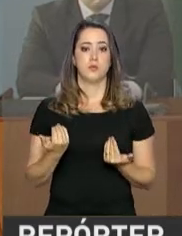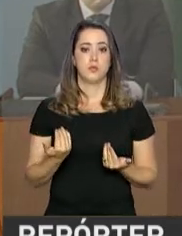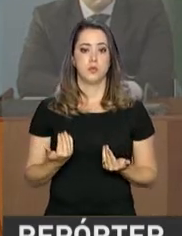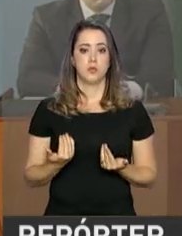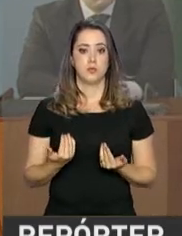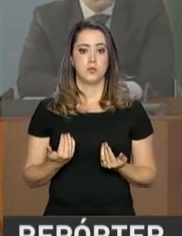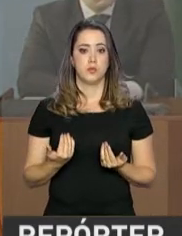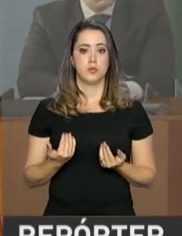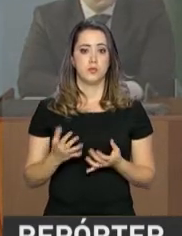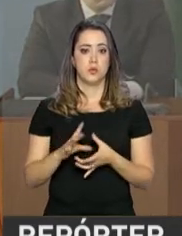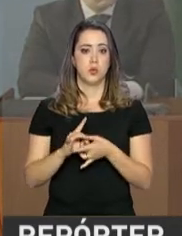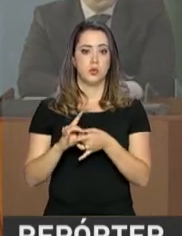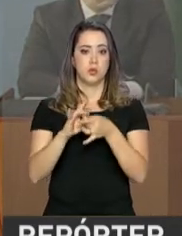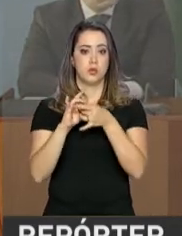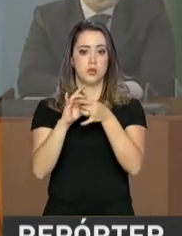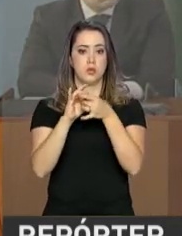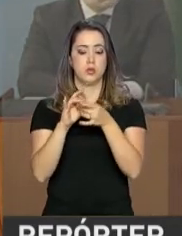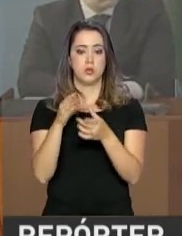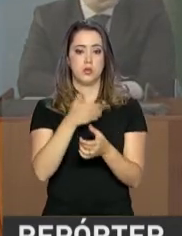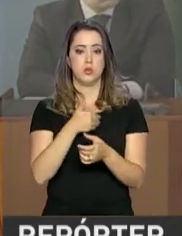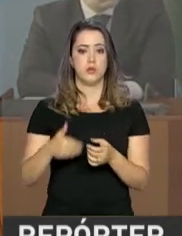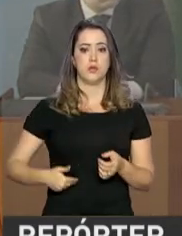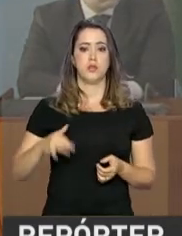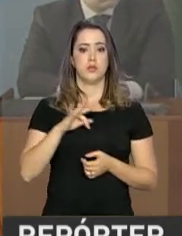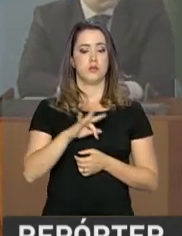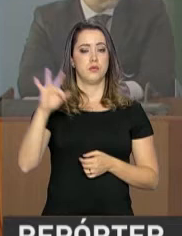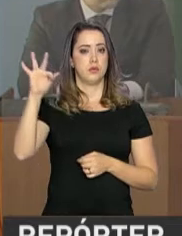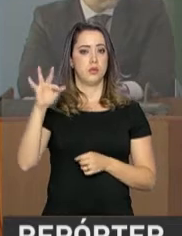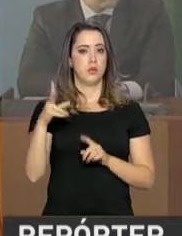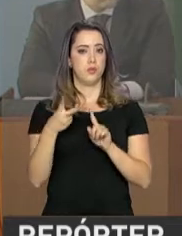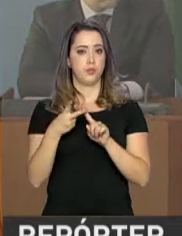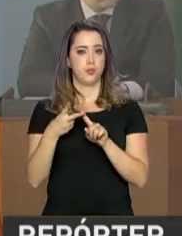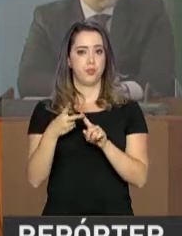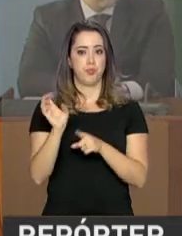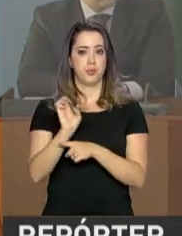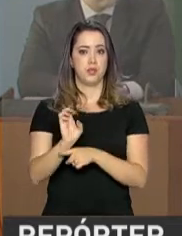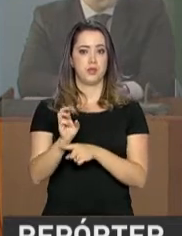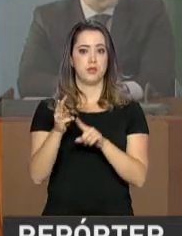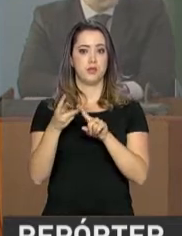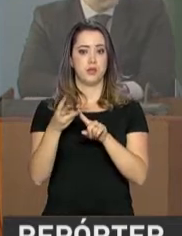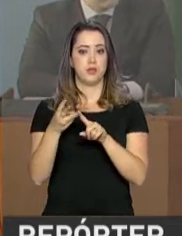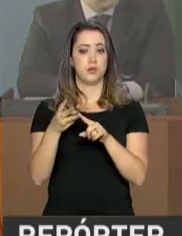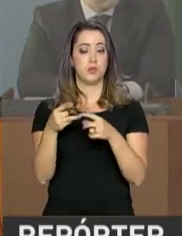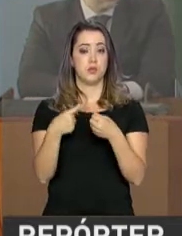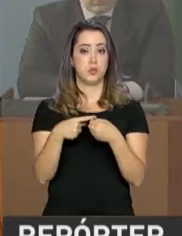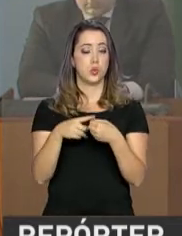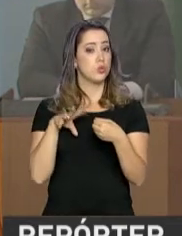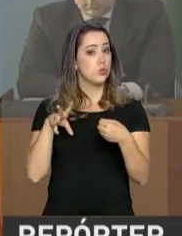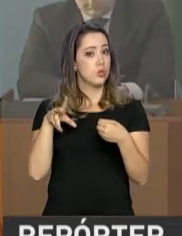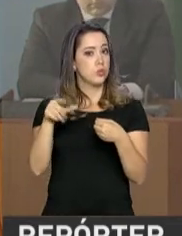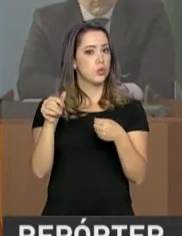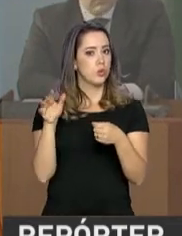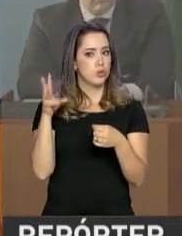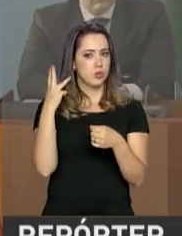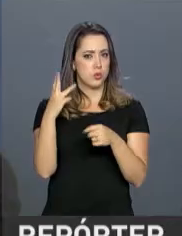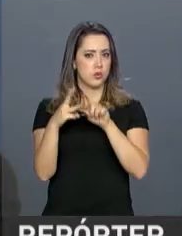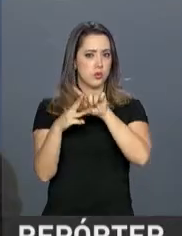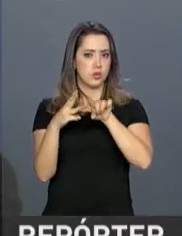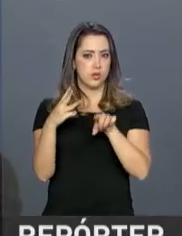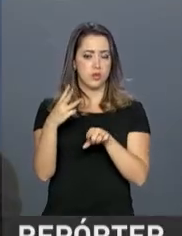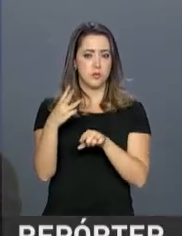entre governo central governo federal estados e municípios na área da segurança